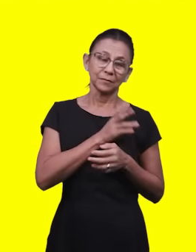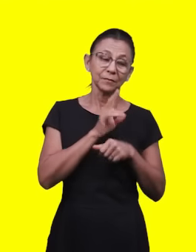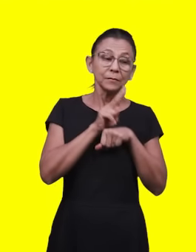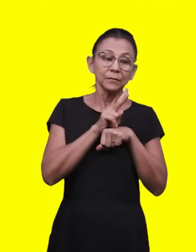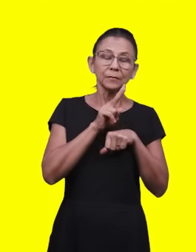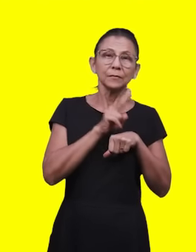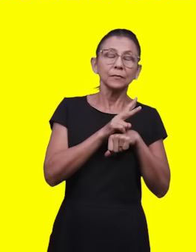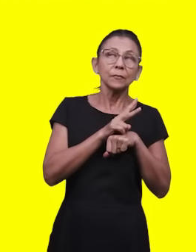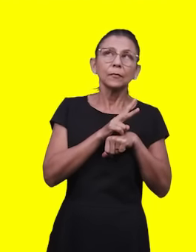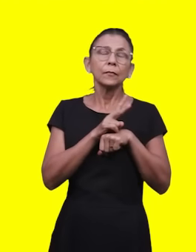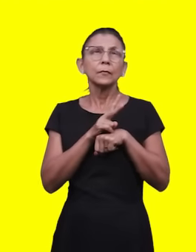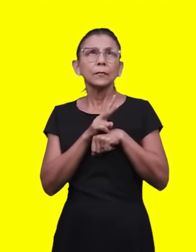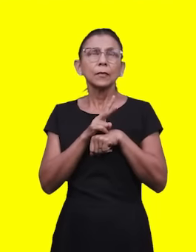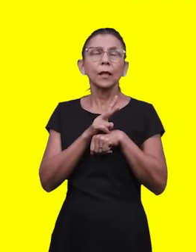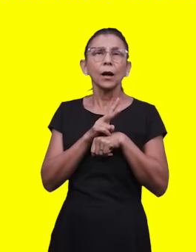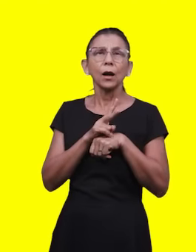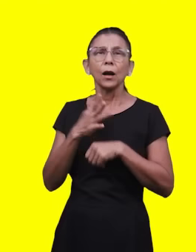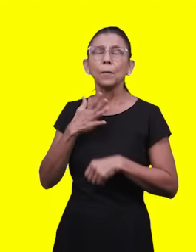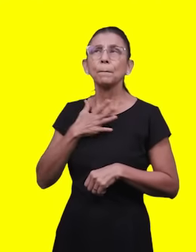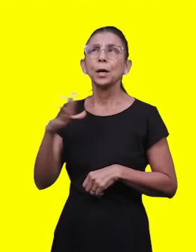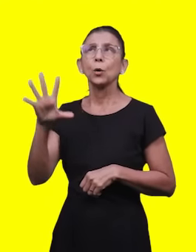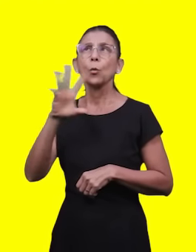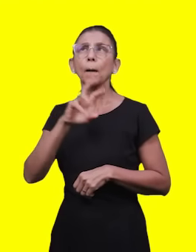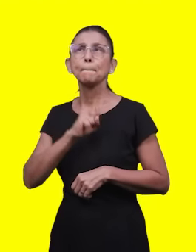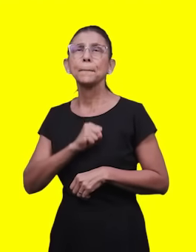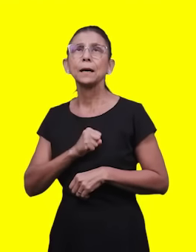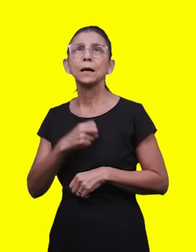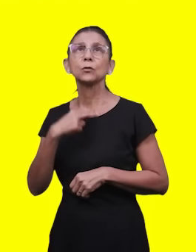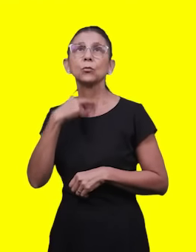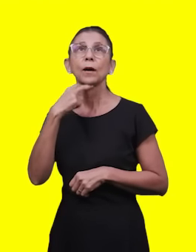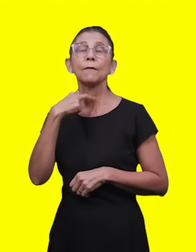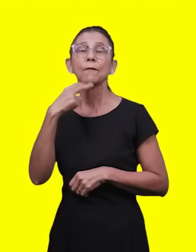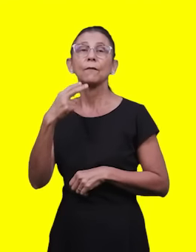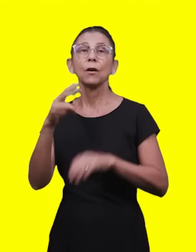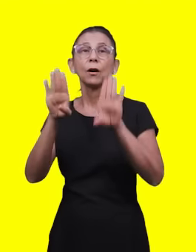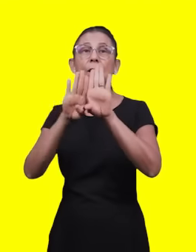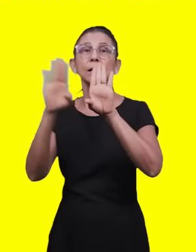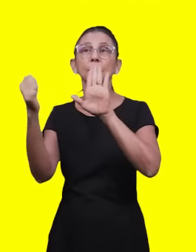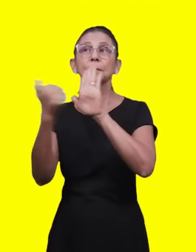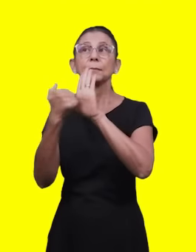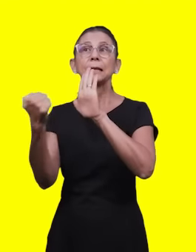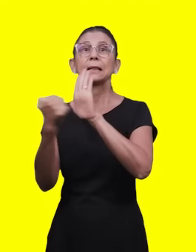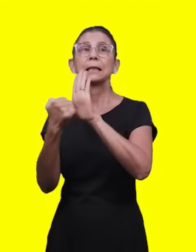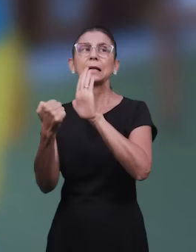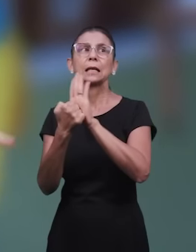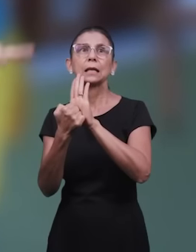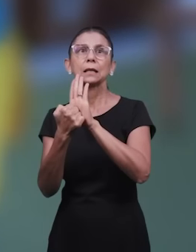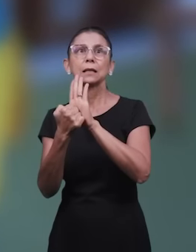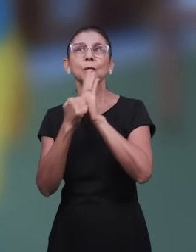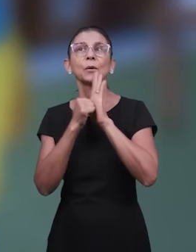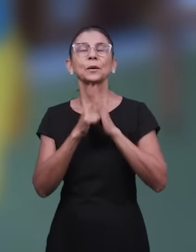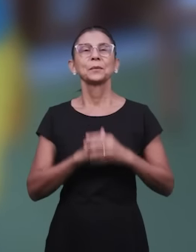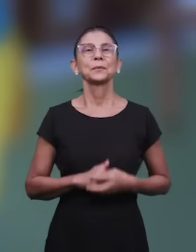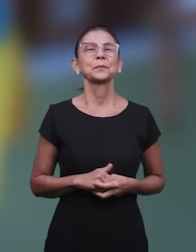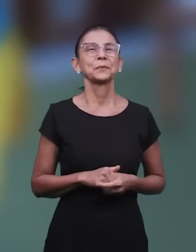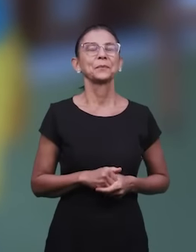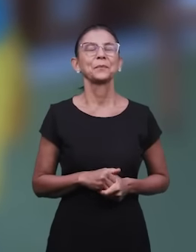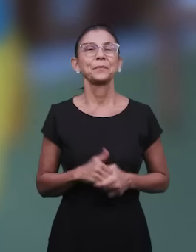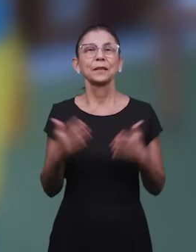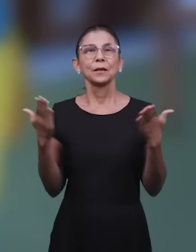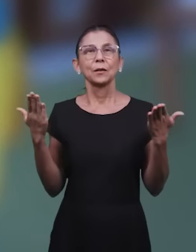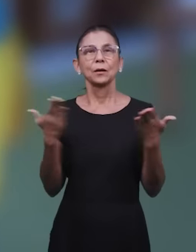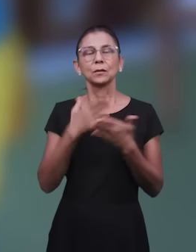velava. Eis aí a voz do meu amado que estava batendo. Na aula de